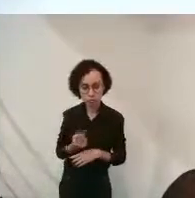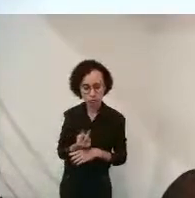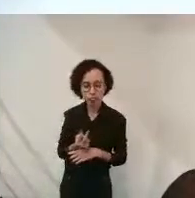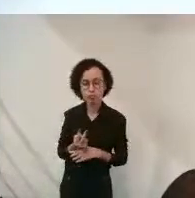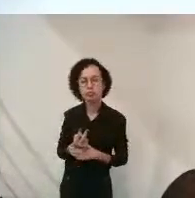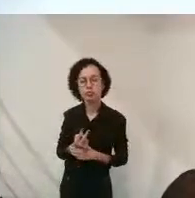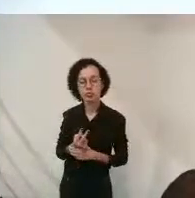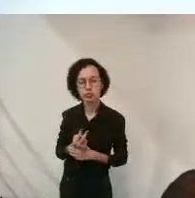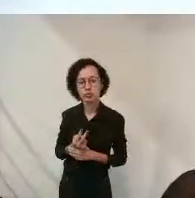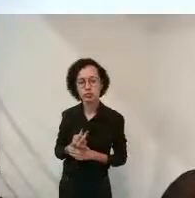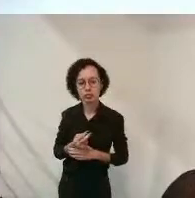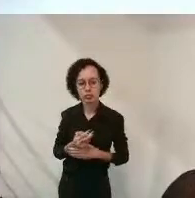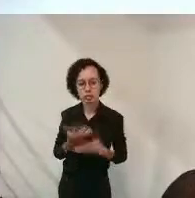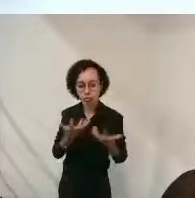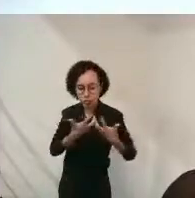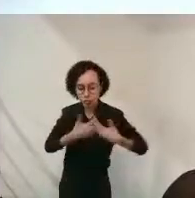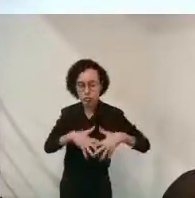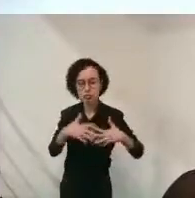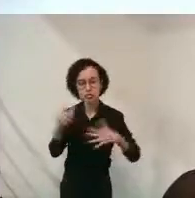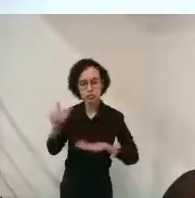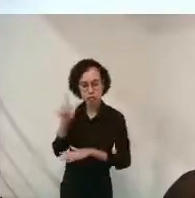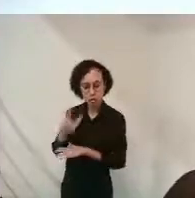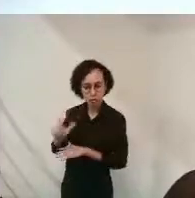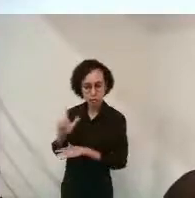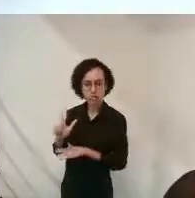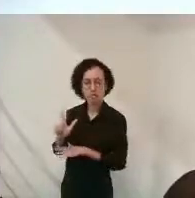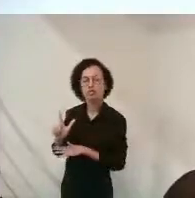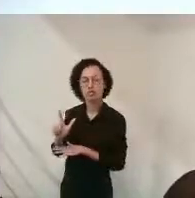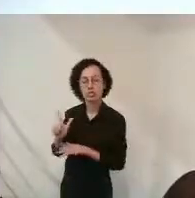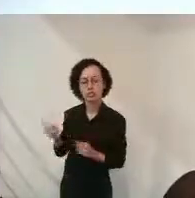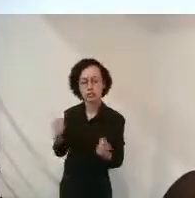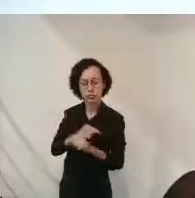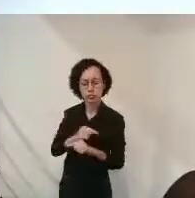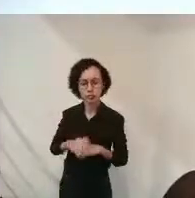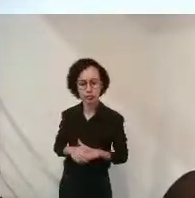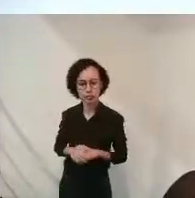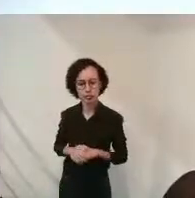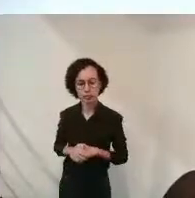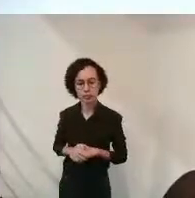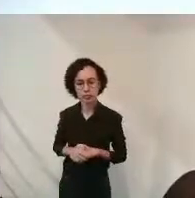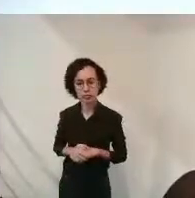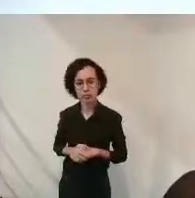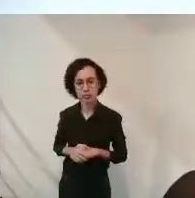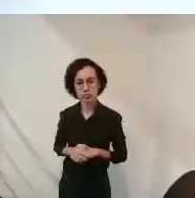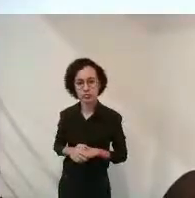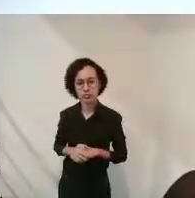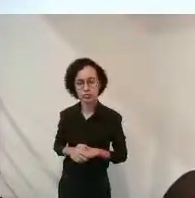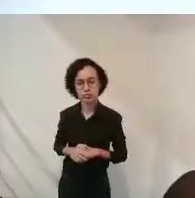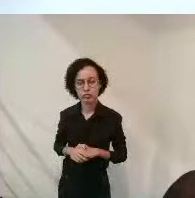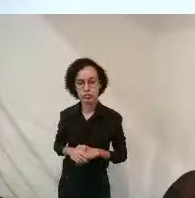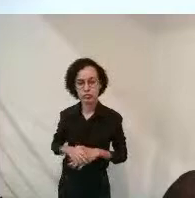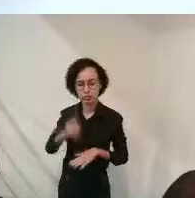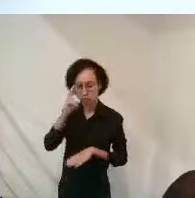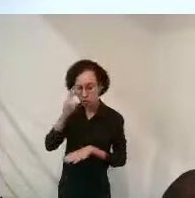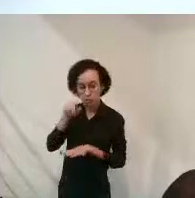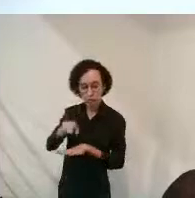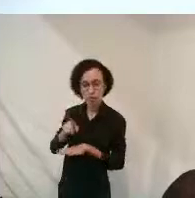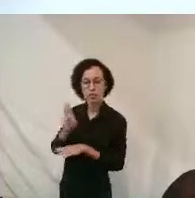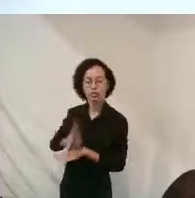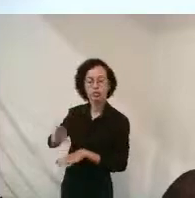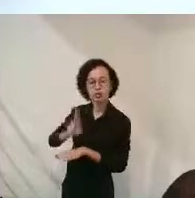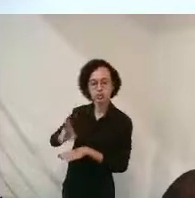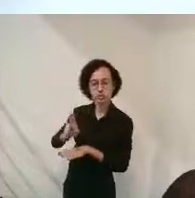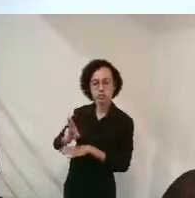para o funcionamento da logística reversa, levando em consideração esse pressuposto da utilização do sistema